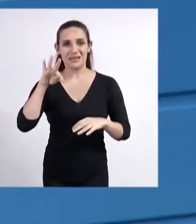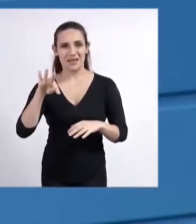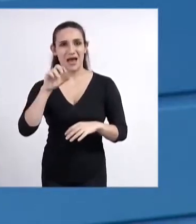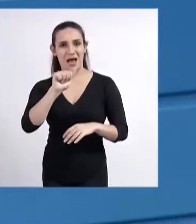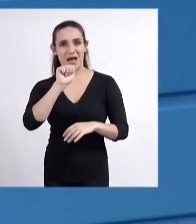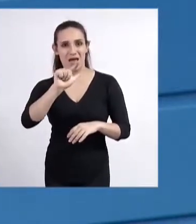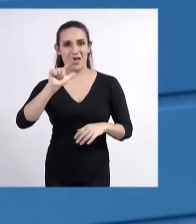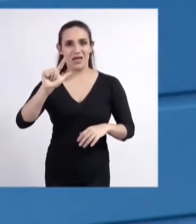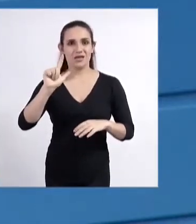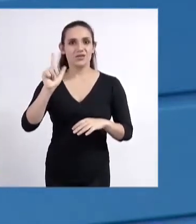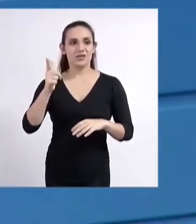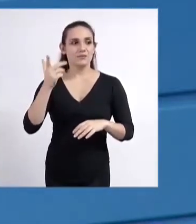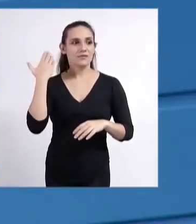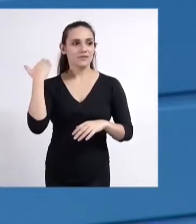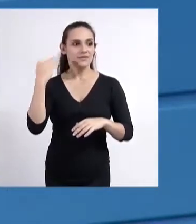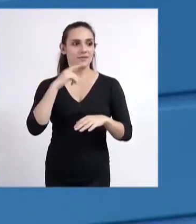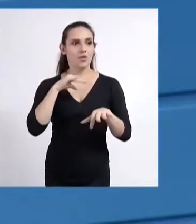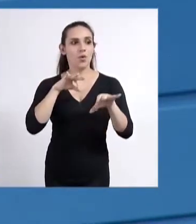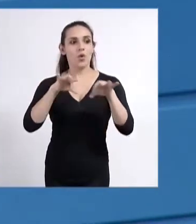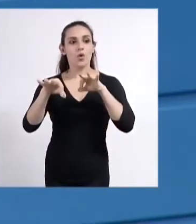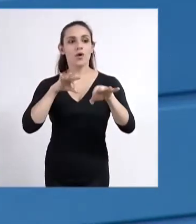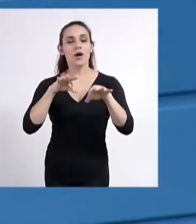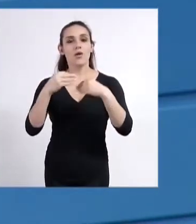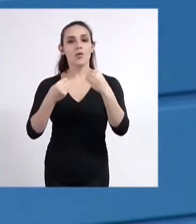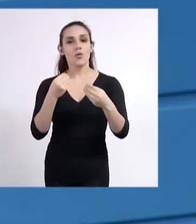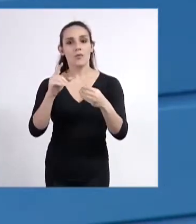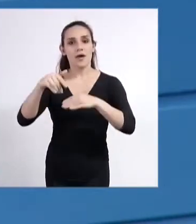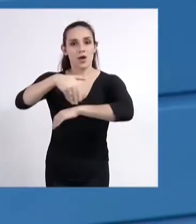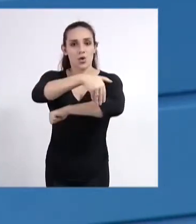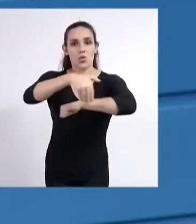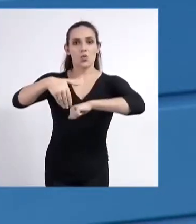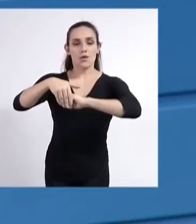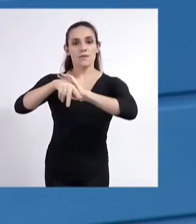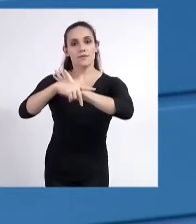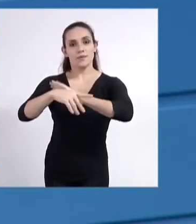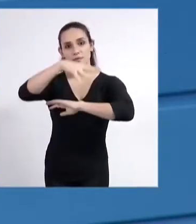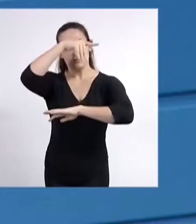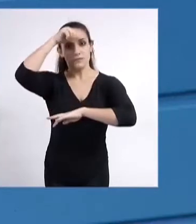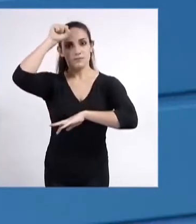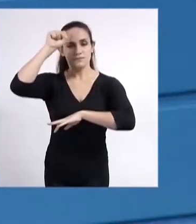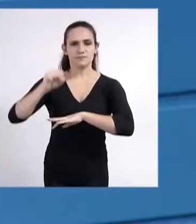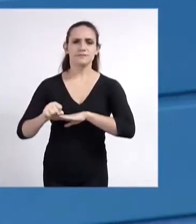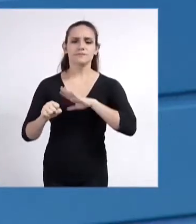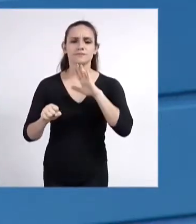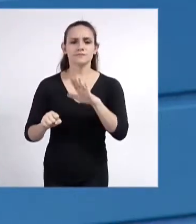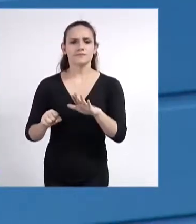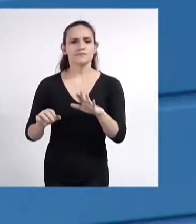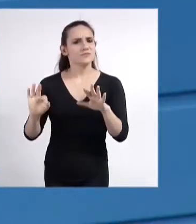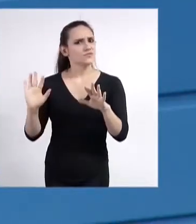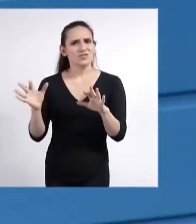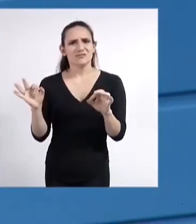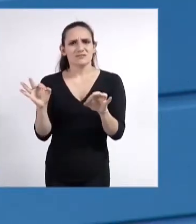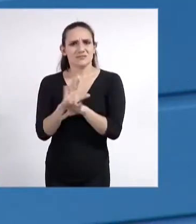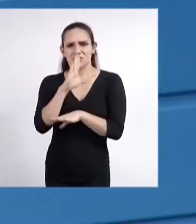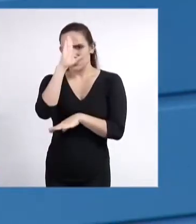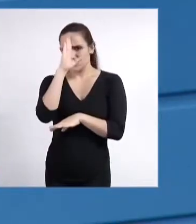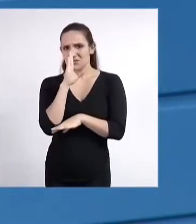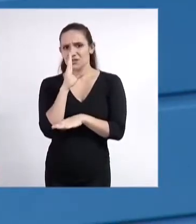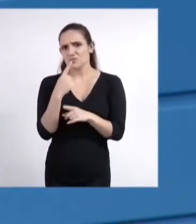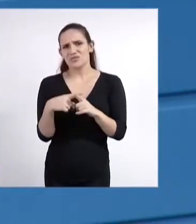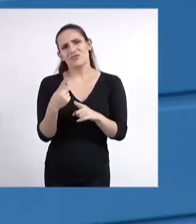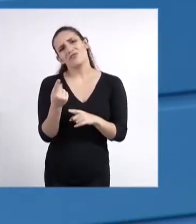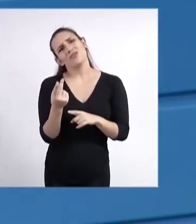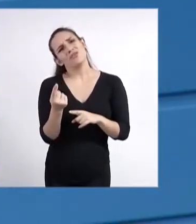que encampou a rede ferroviária do Mato Grosso do Sul e recebeu aquilo praticamente de graça, né, porque o